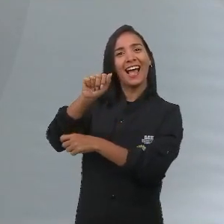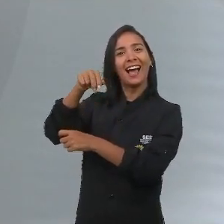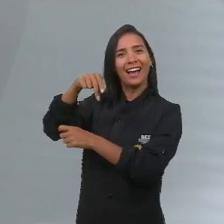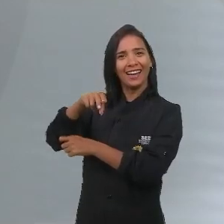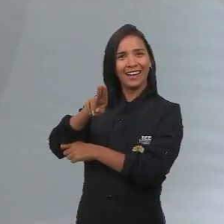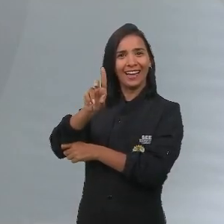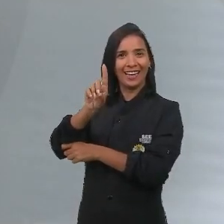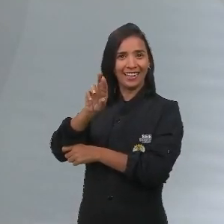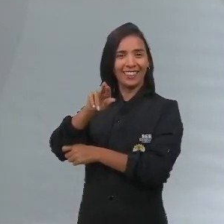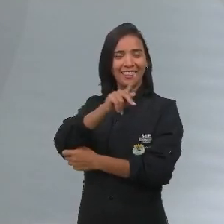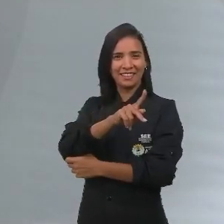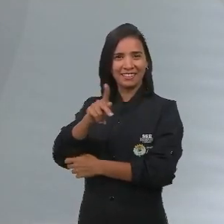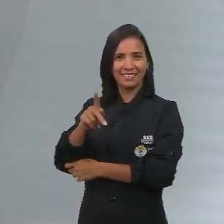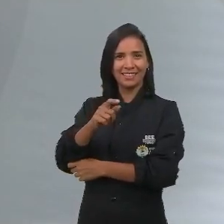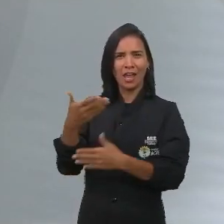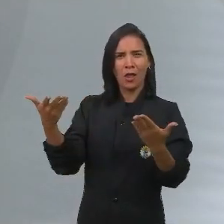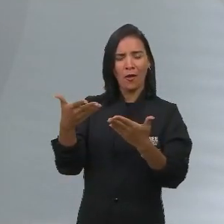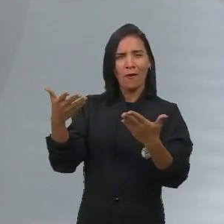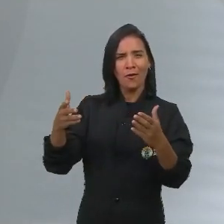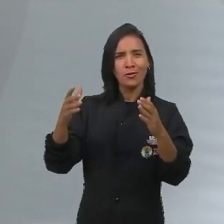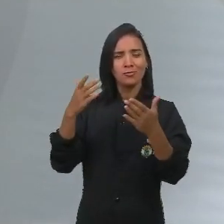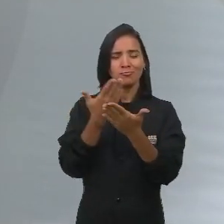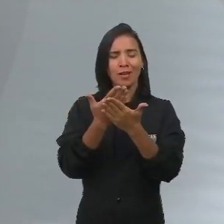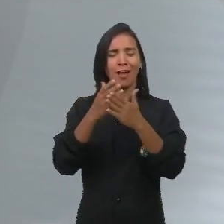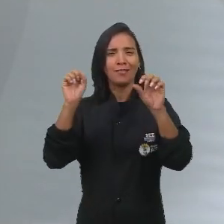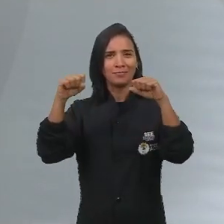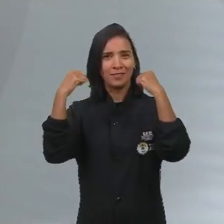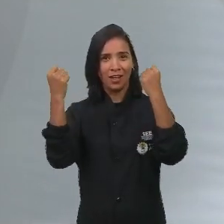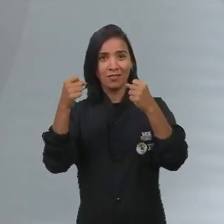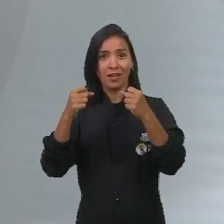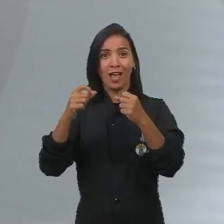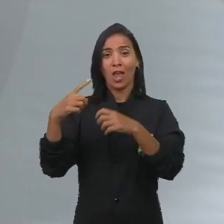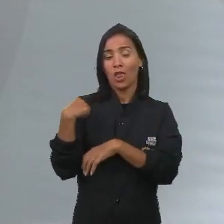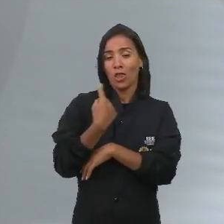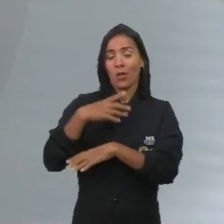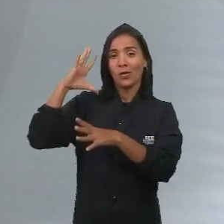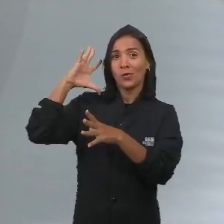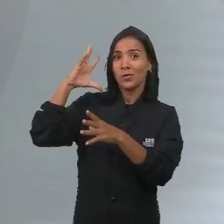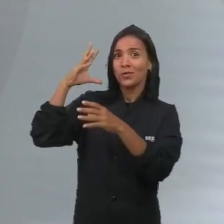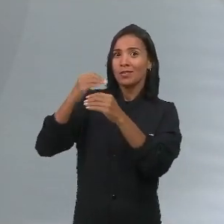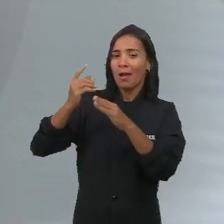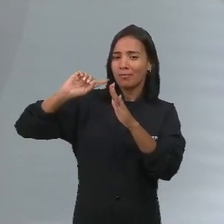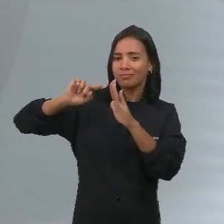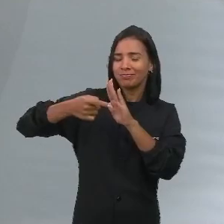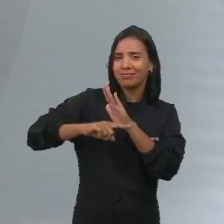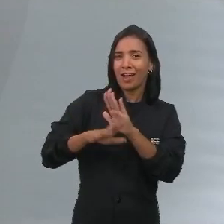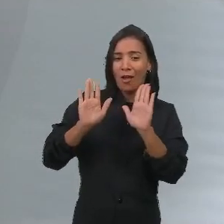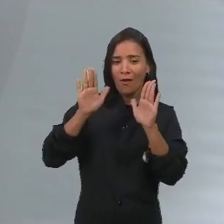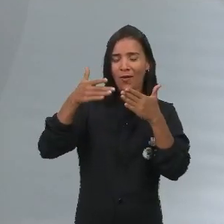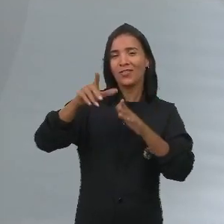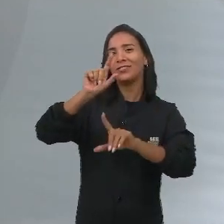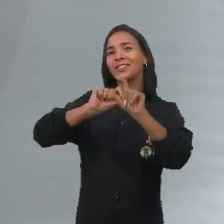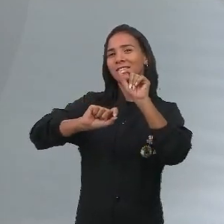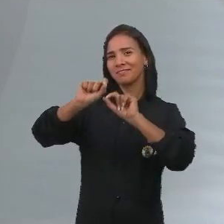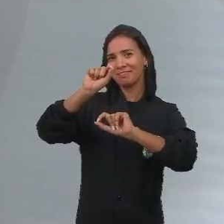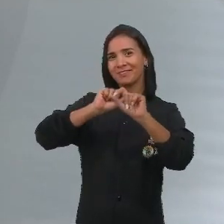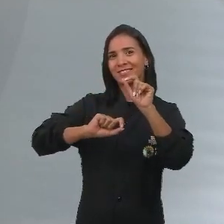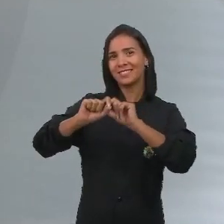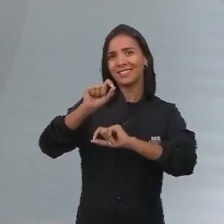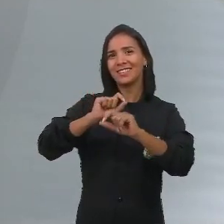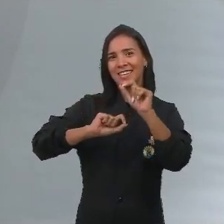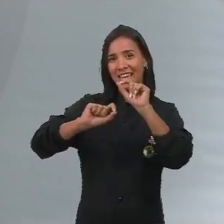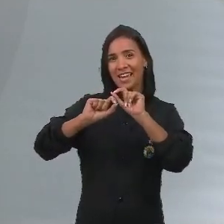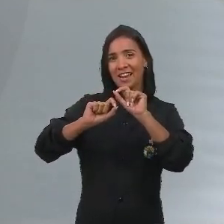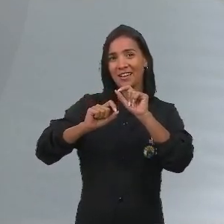Física em que a gente vai fazer uma recapitulação breve mas bem aprofundada bem focada Em que em que mais cai no